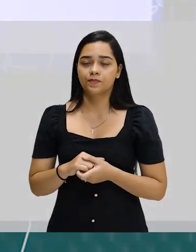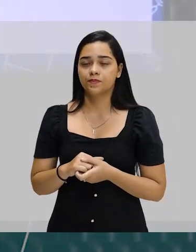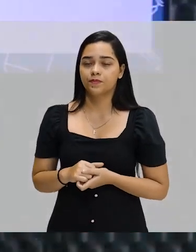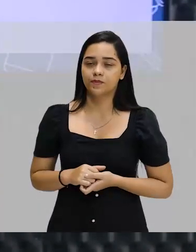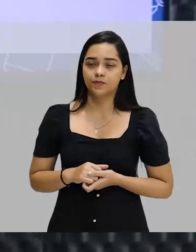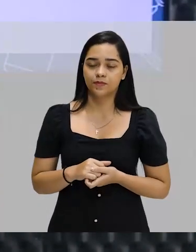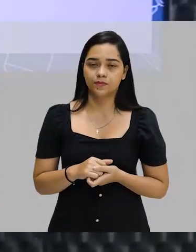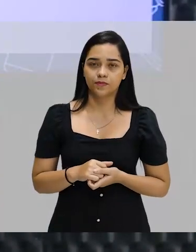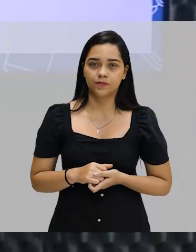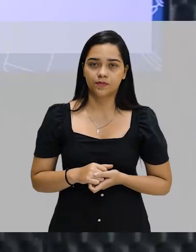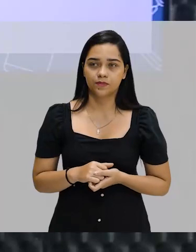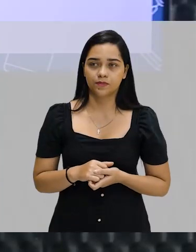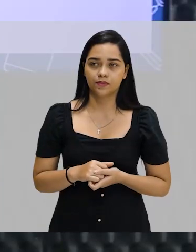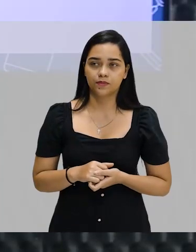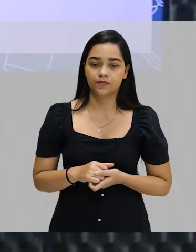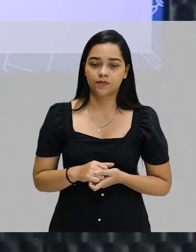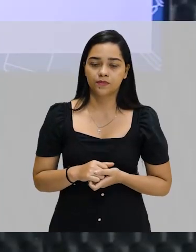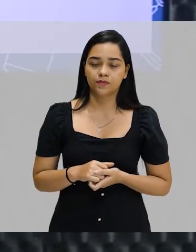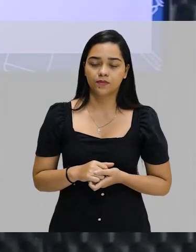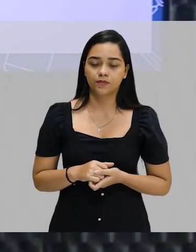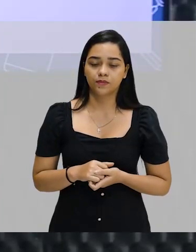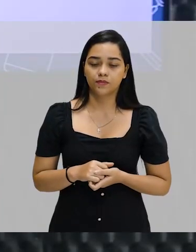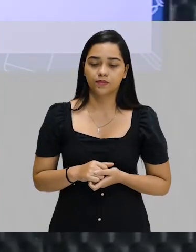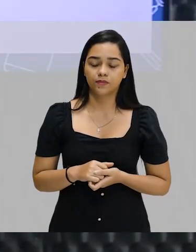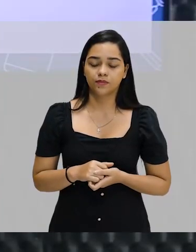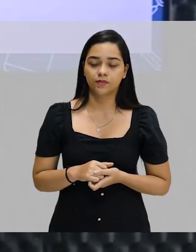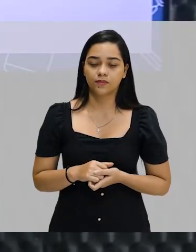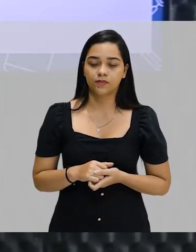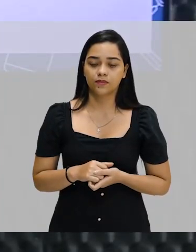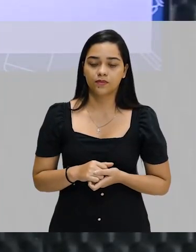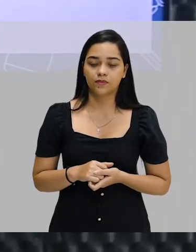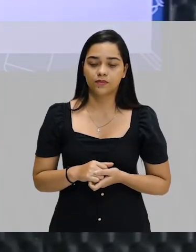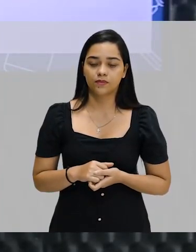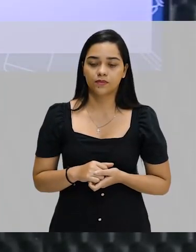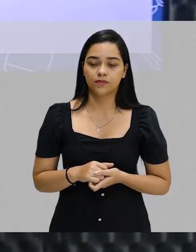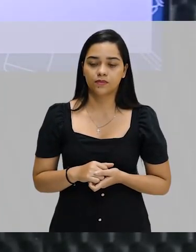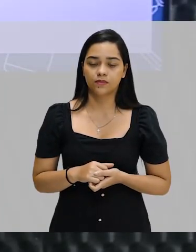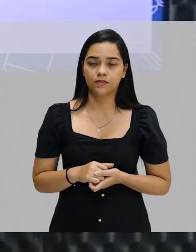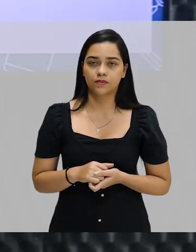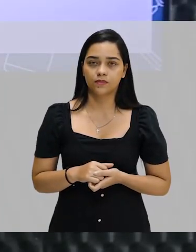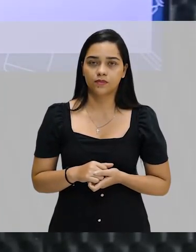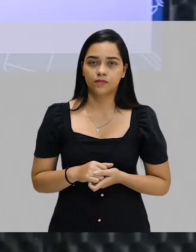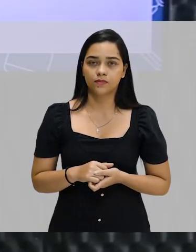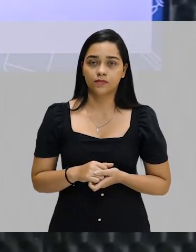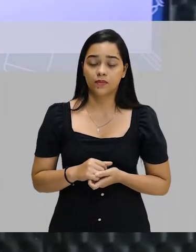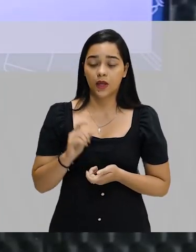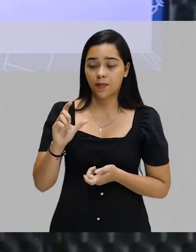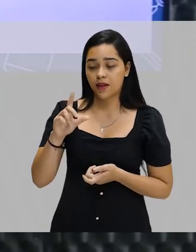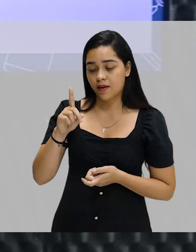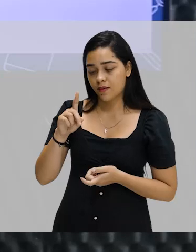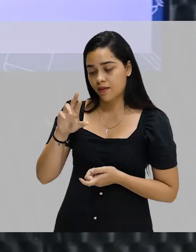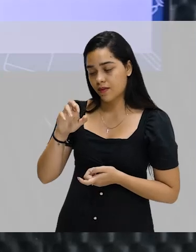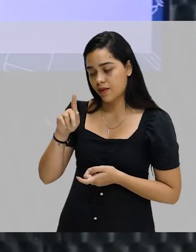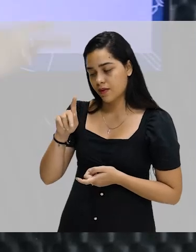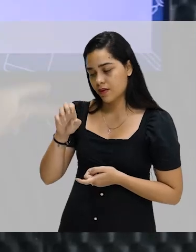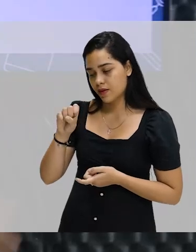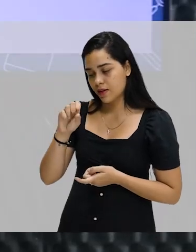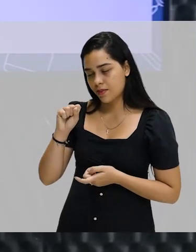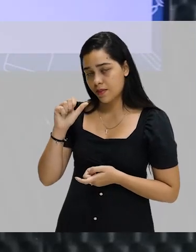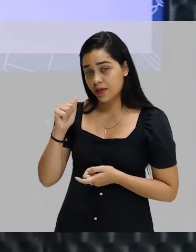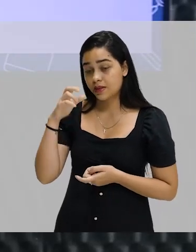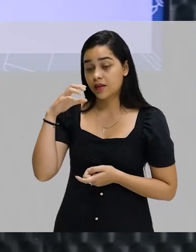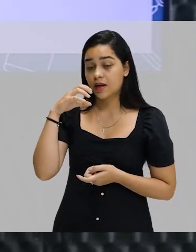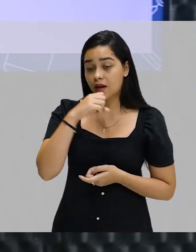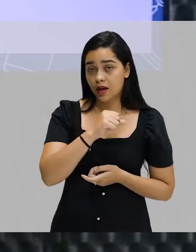de afirmação. O tempo passou depressa. Olha só, o tempo passou